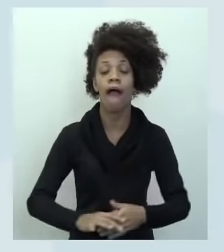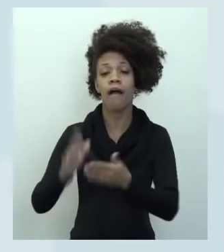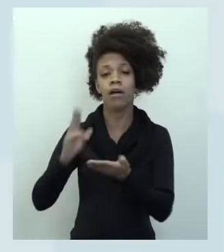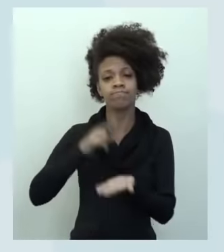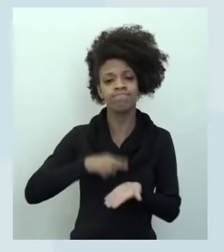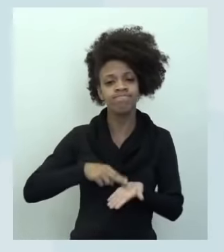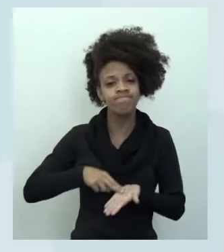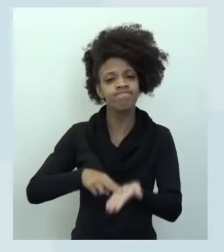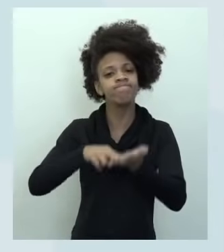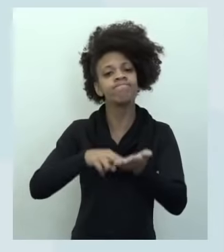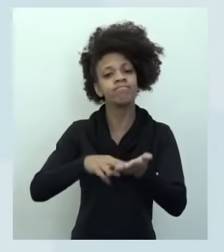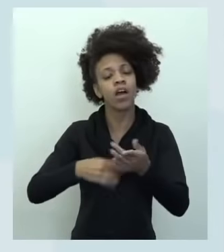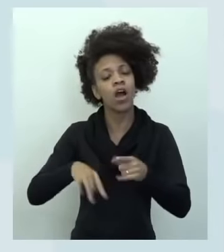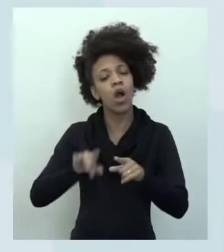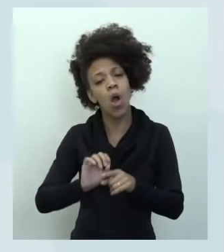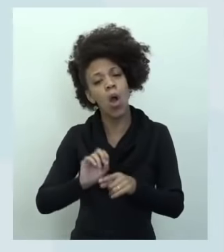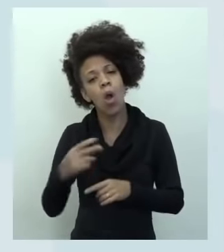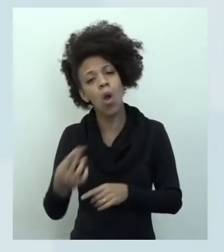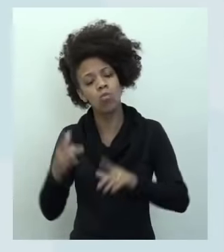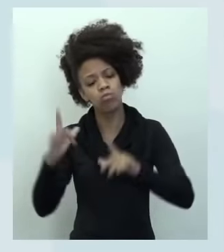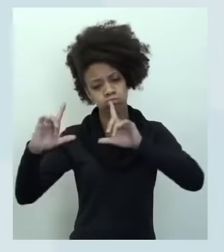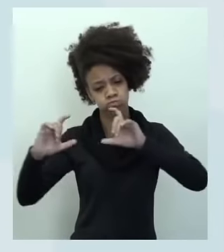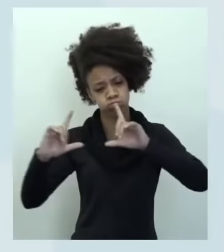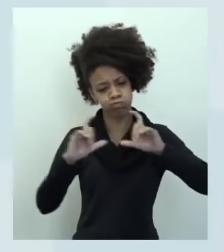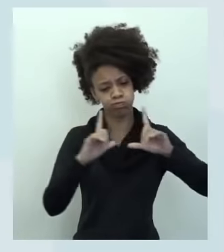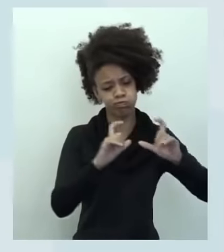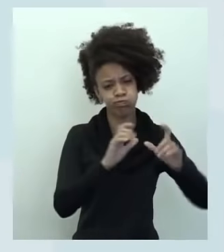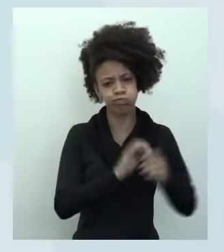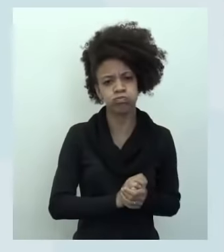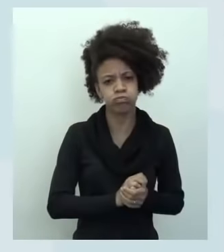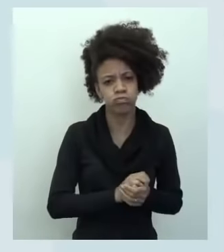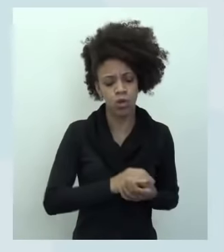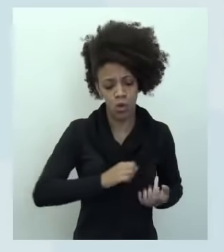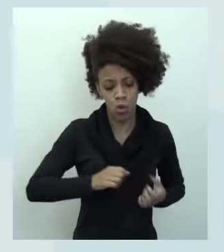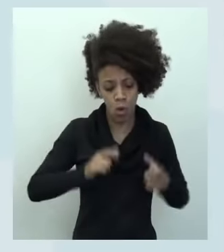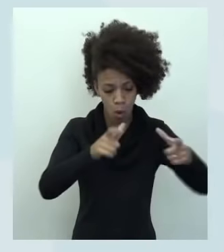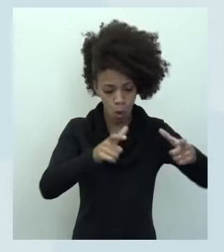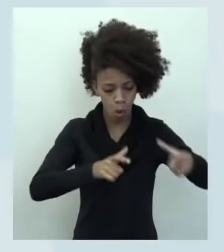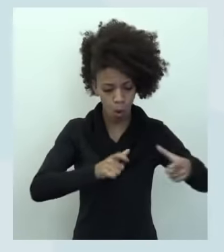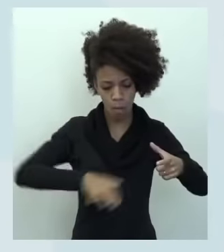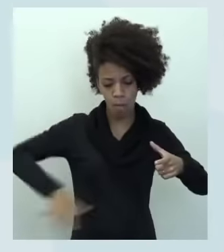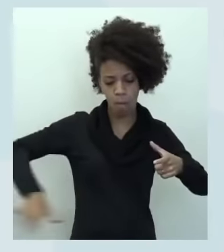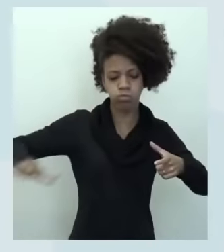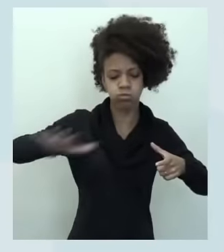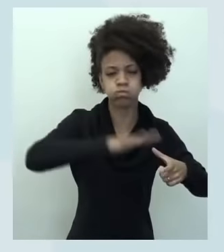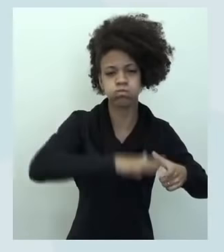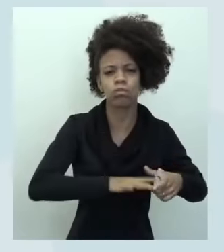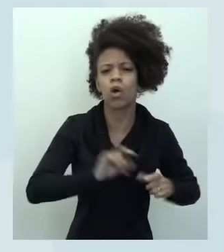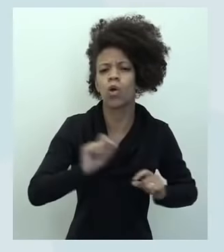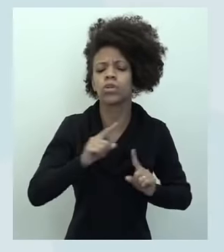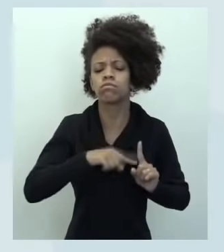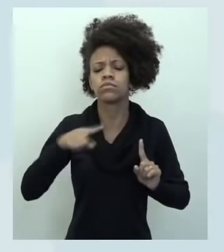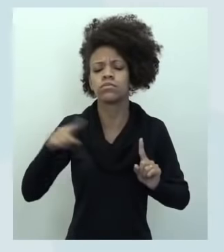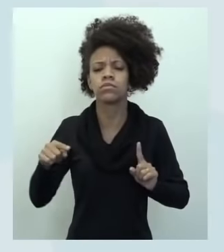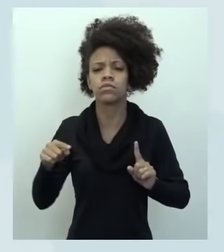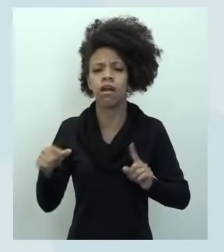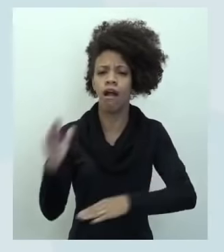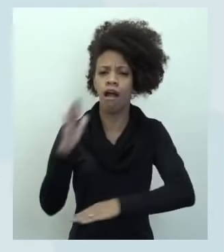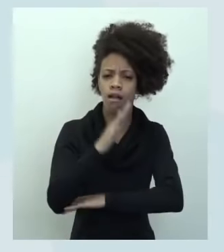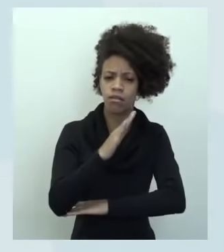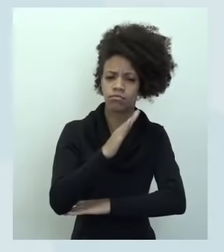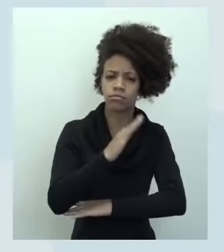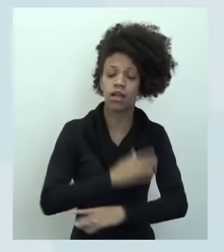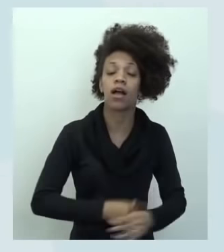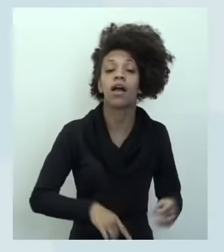e as correspondentes dimensões no terreno. E o que é a escala cartográfica? Então, nós temos a escala e a